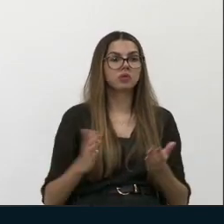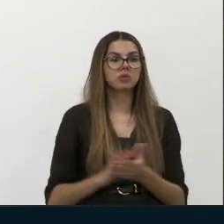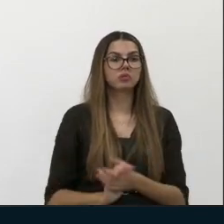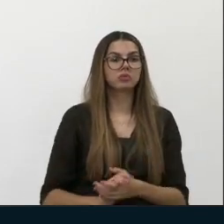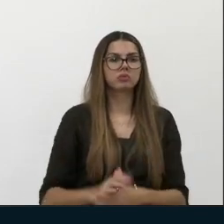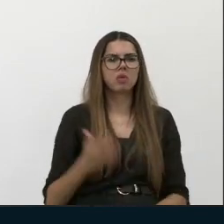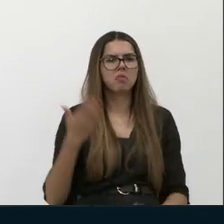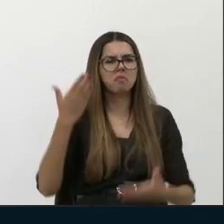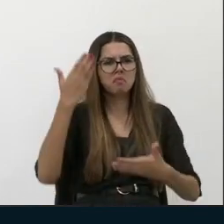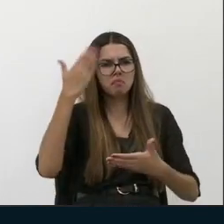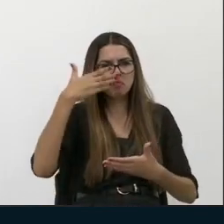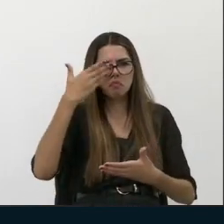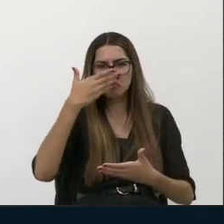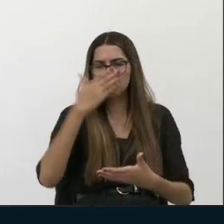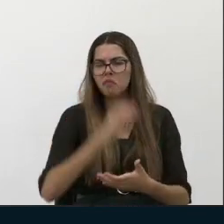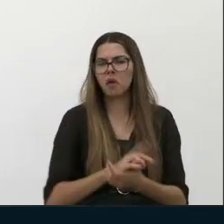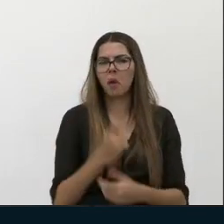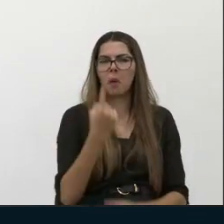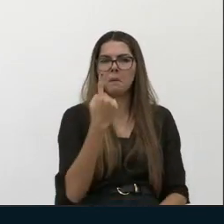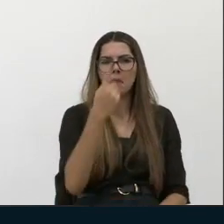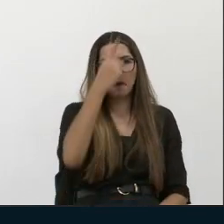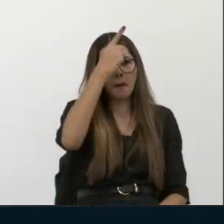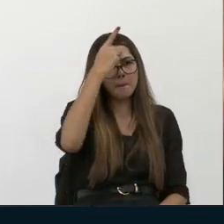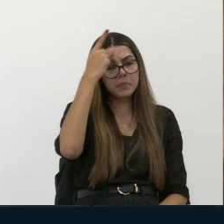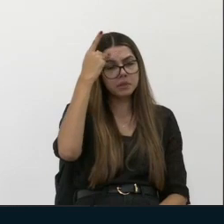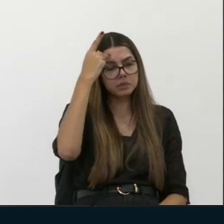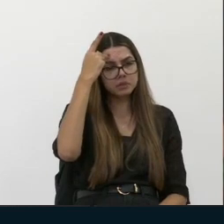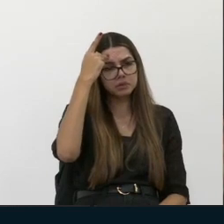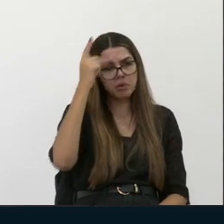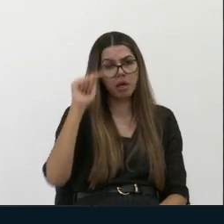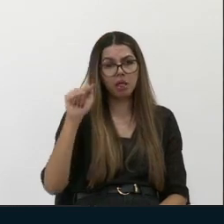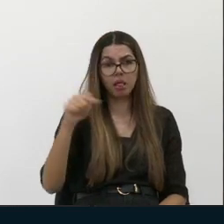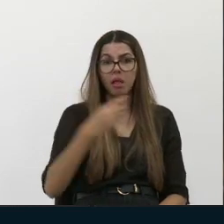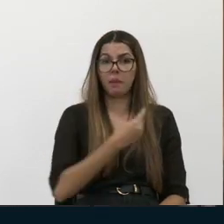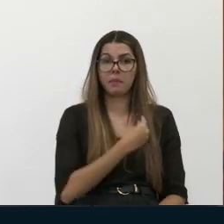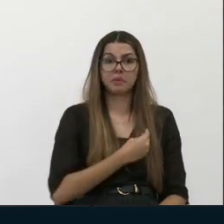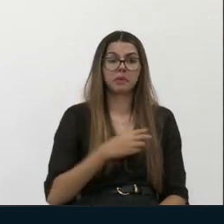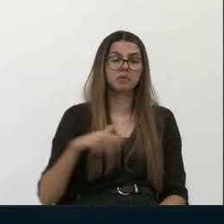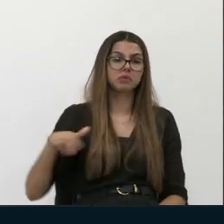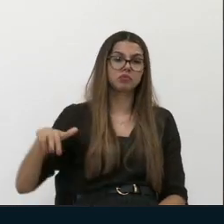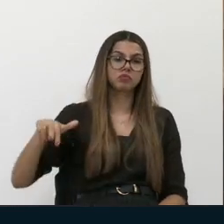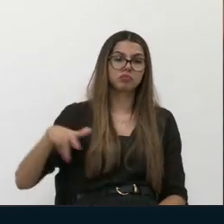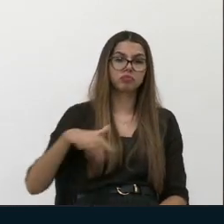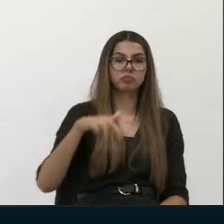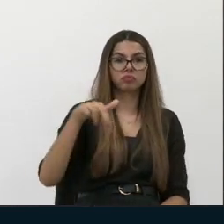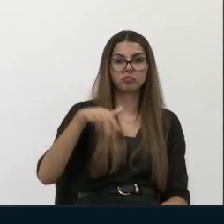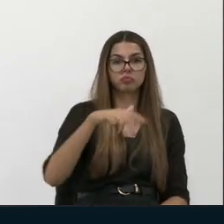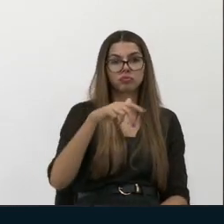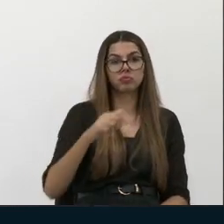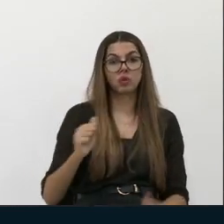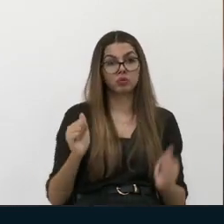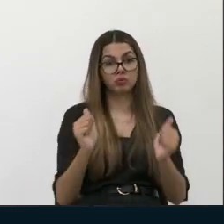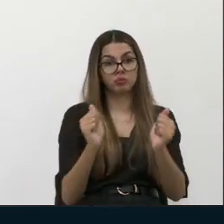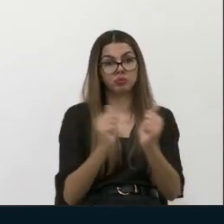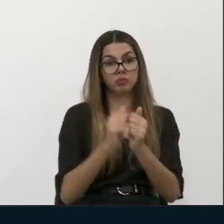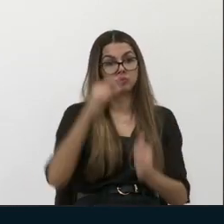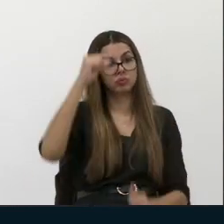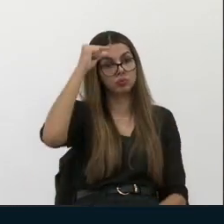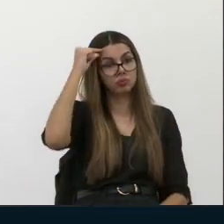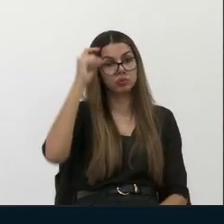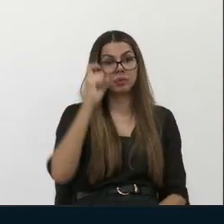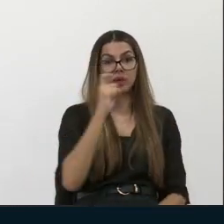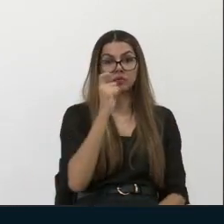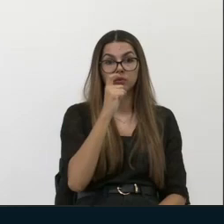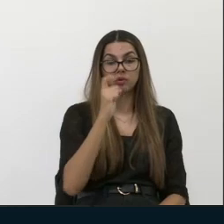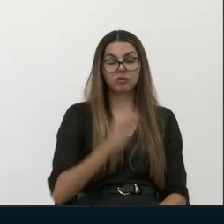vi uma pessoa da população lá presente, só ele andando junto com o mentiroso do Gucci e com